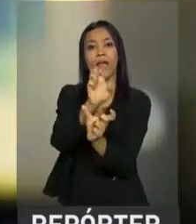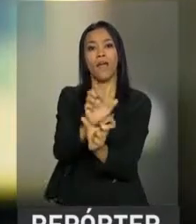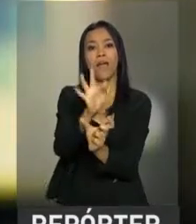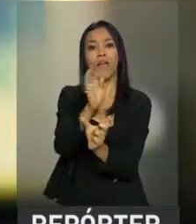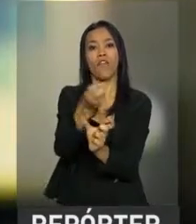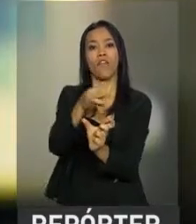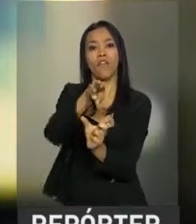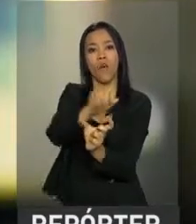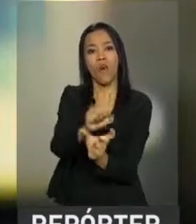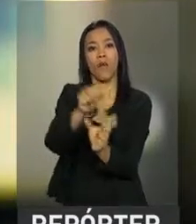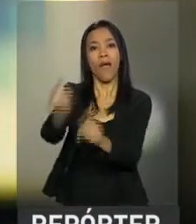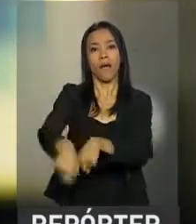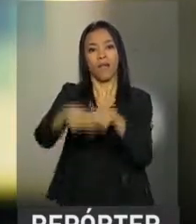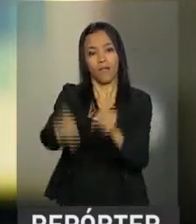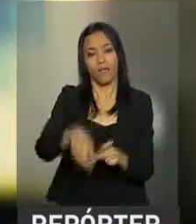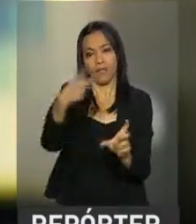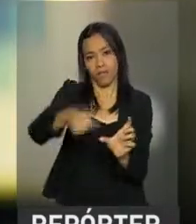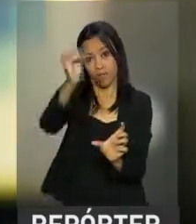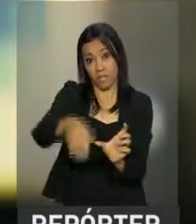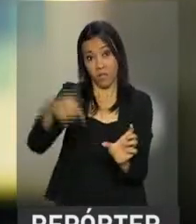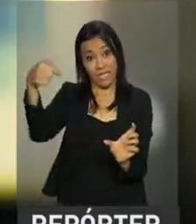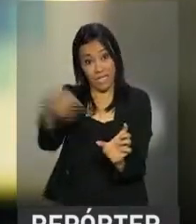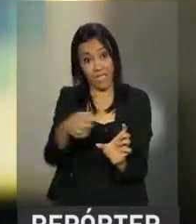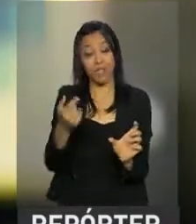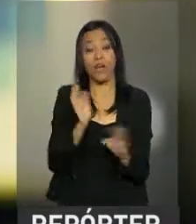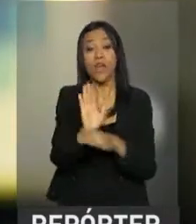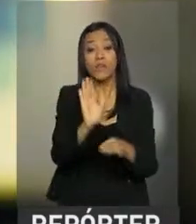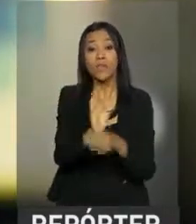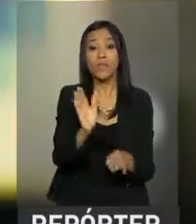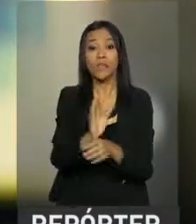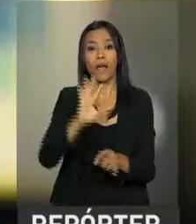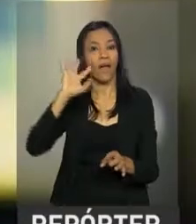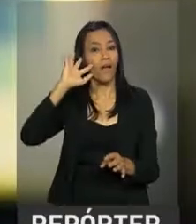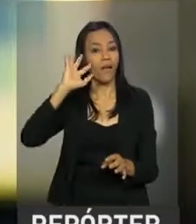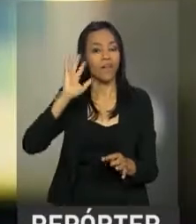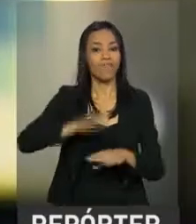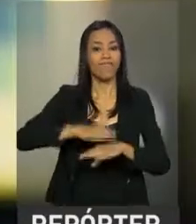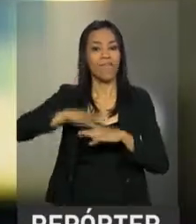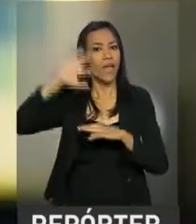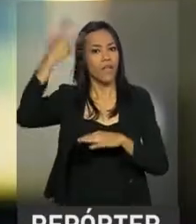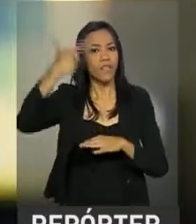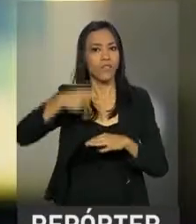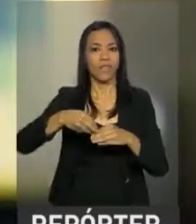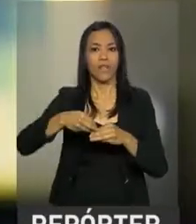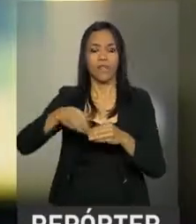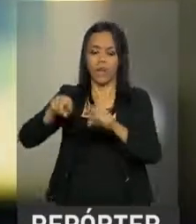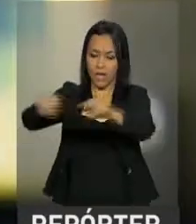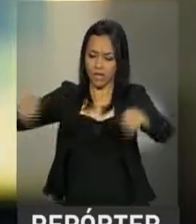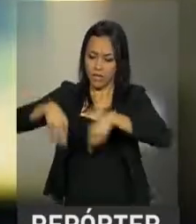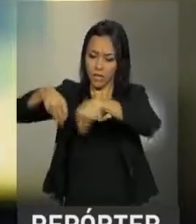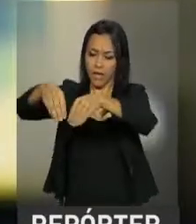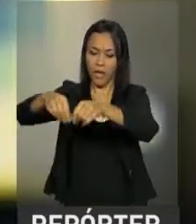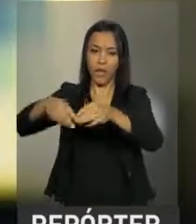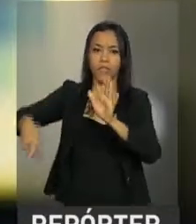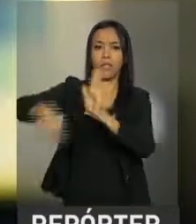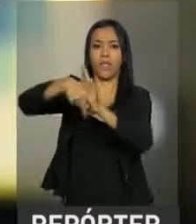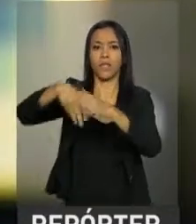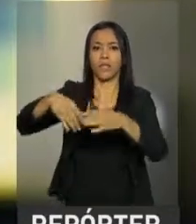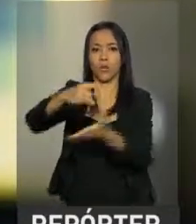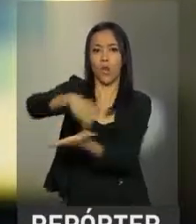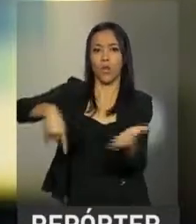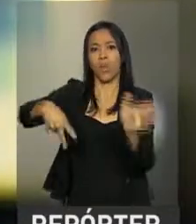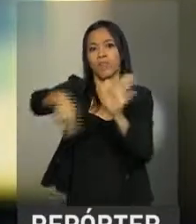esse marco ajudaria a acelerar a definição dos lotes que serão distribuídos e também na seleção das famílias